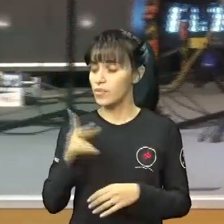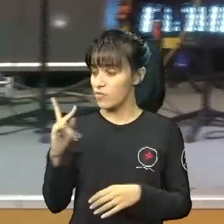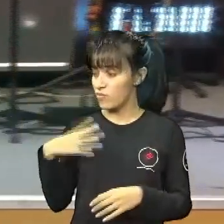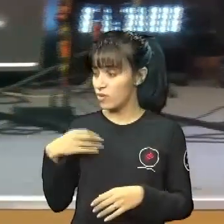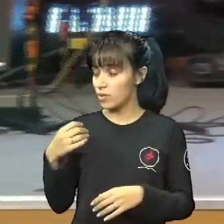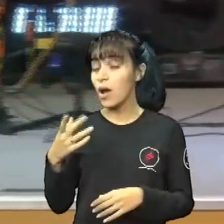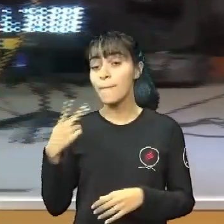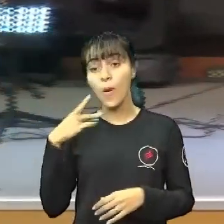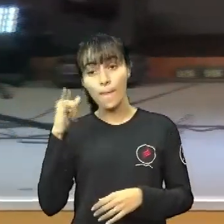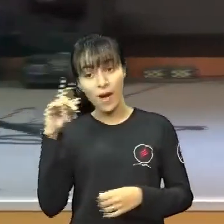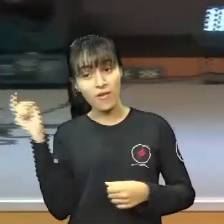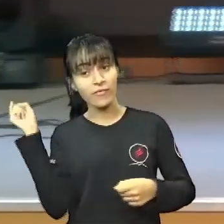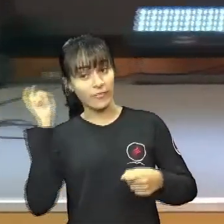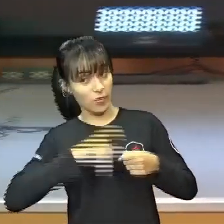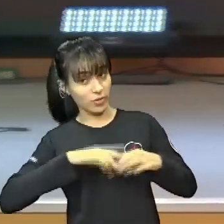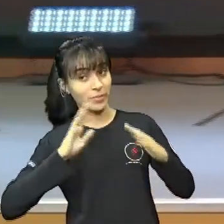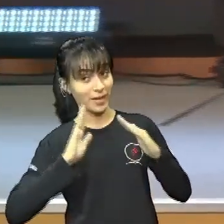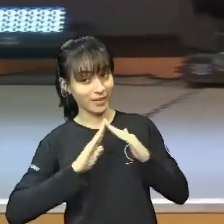volta